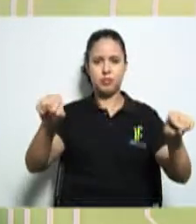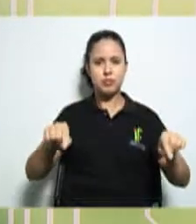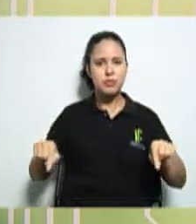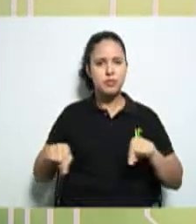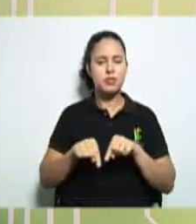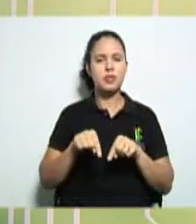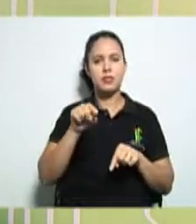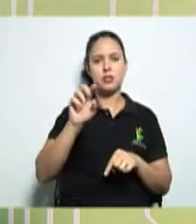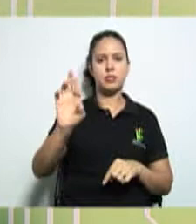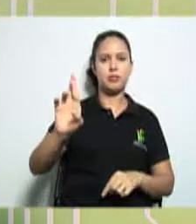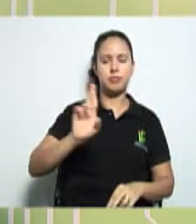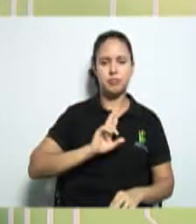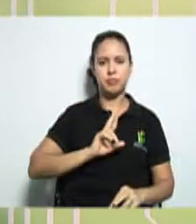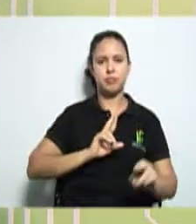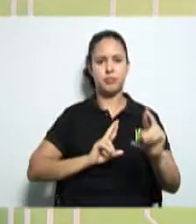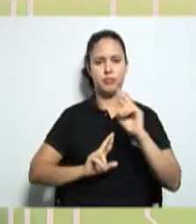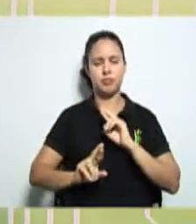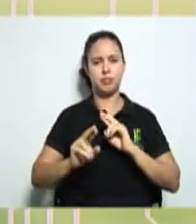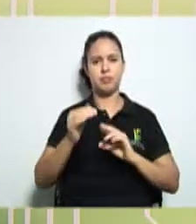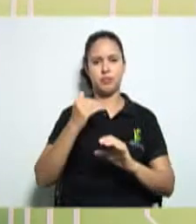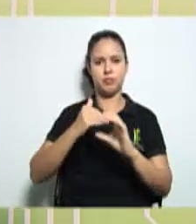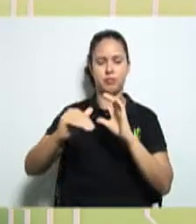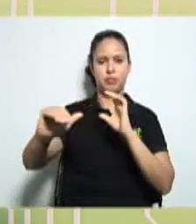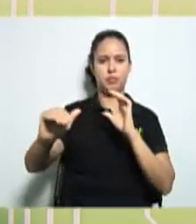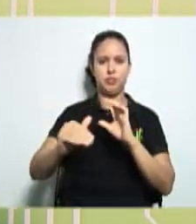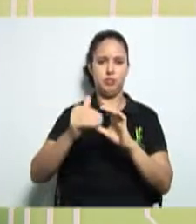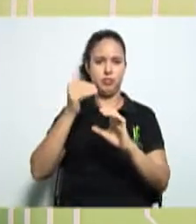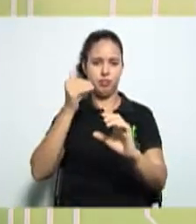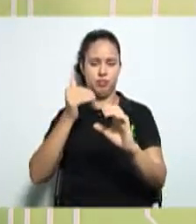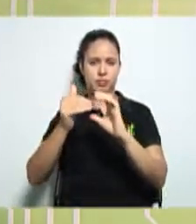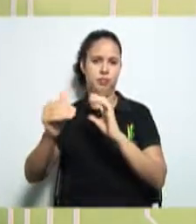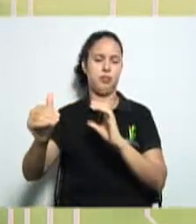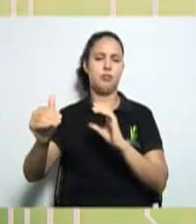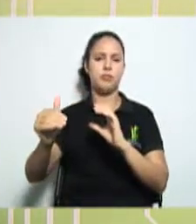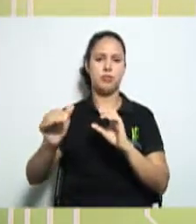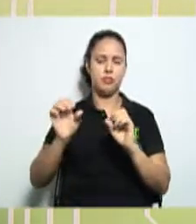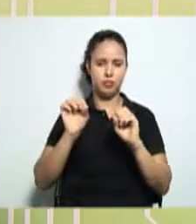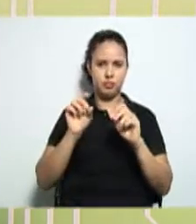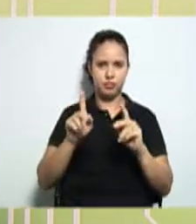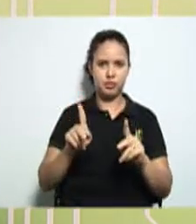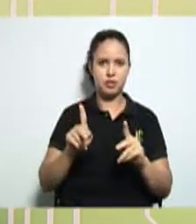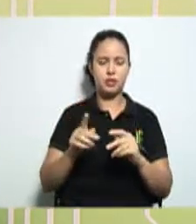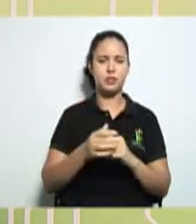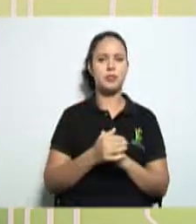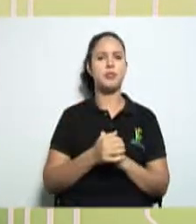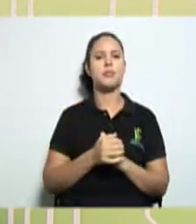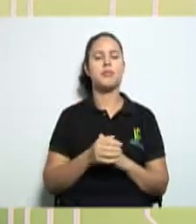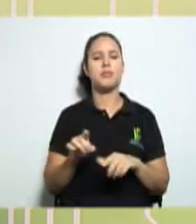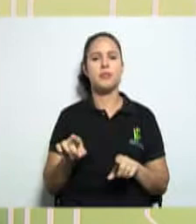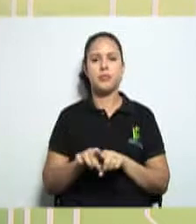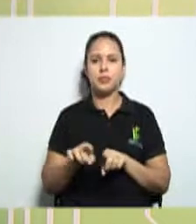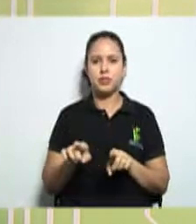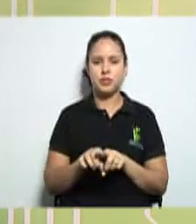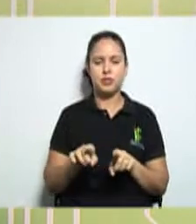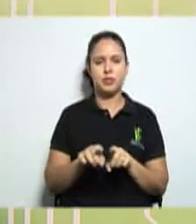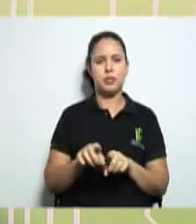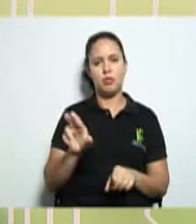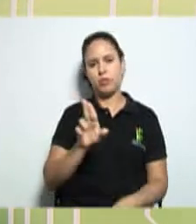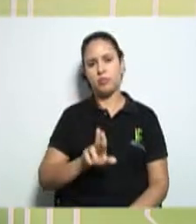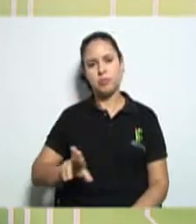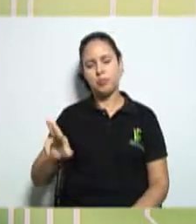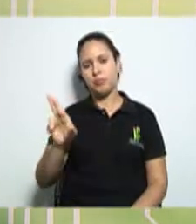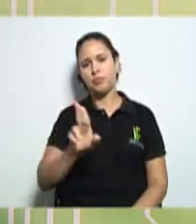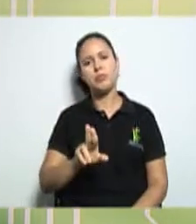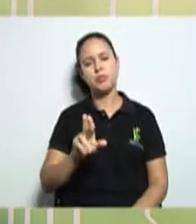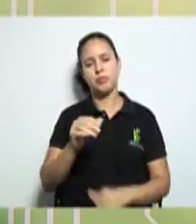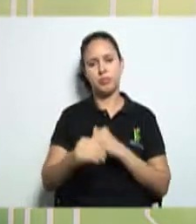vocês participem simultaneamente, para que a gente tenha essa interação. Vamos tentar aplicar uma ferramenta aí, mas se tudo der